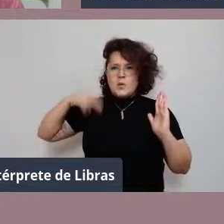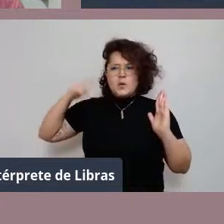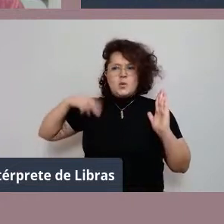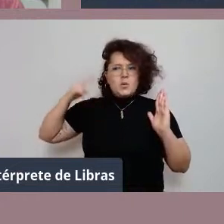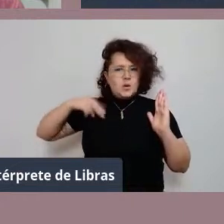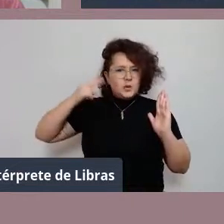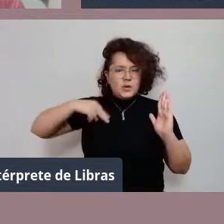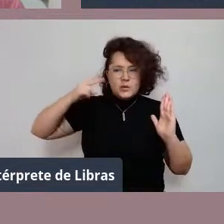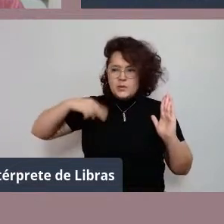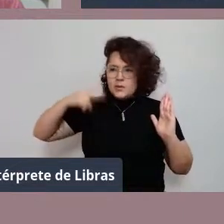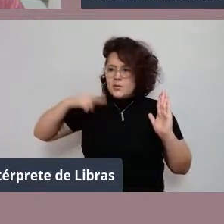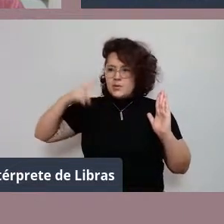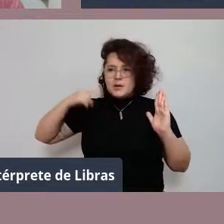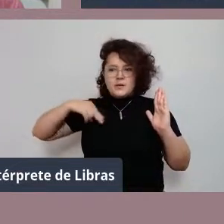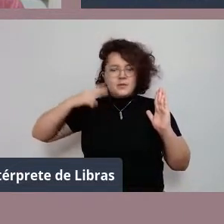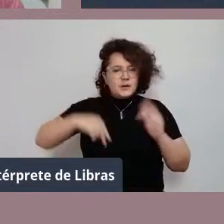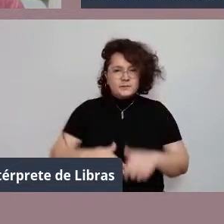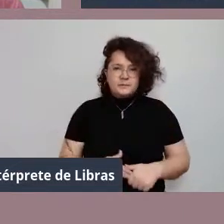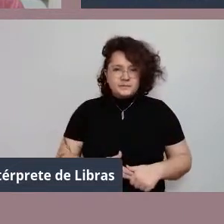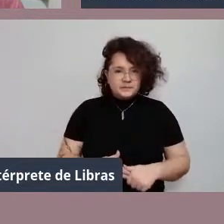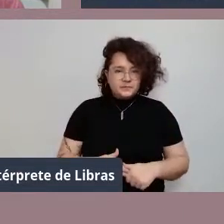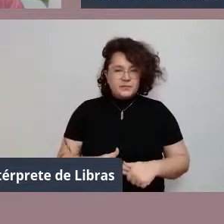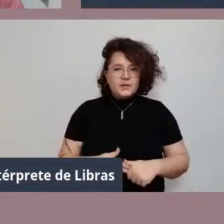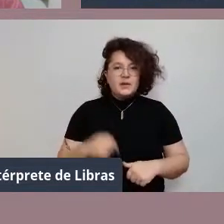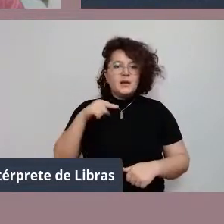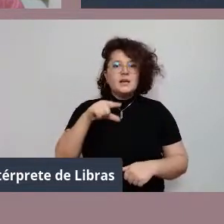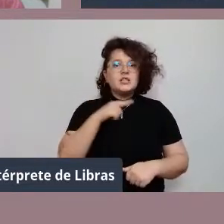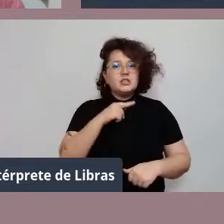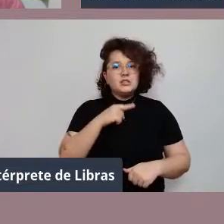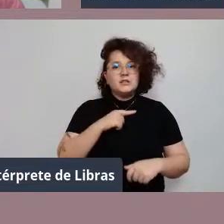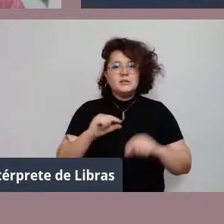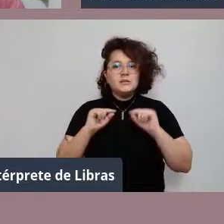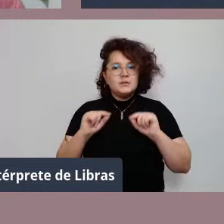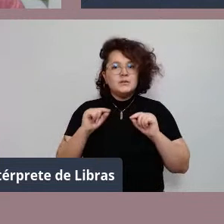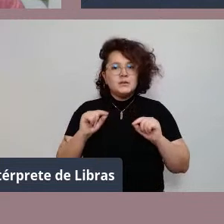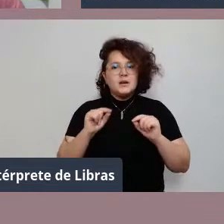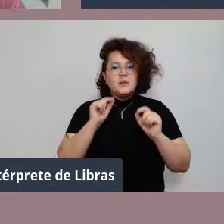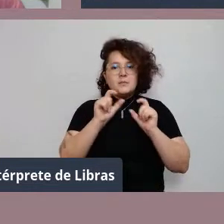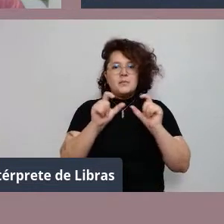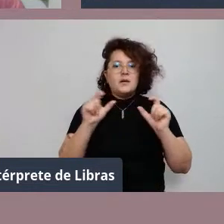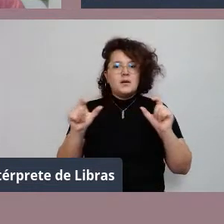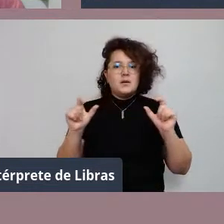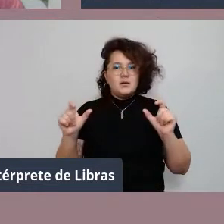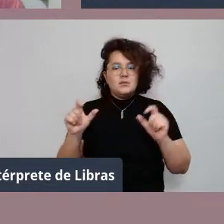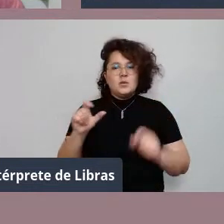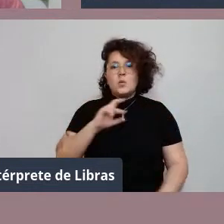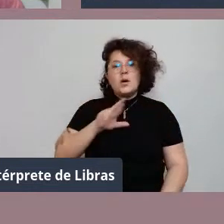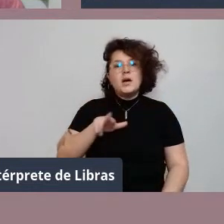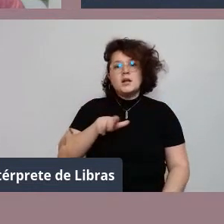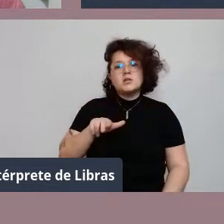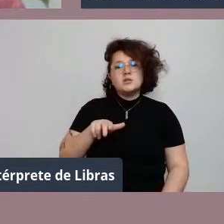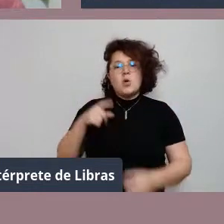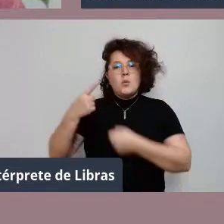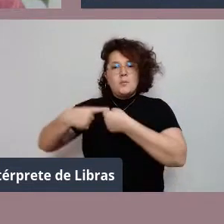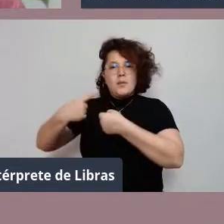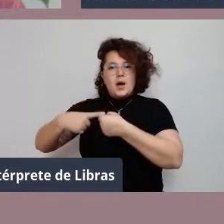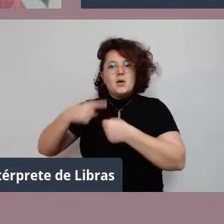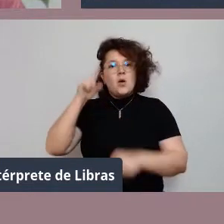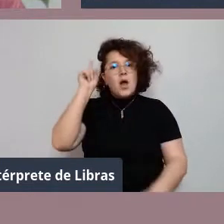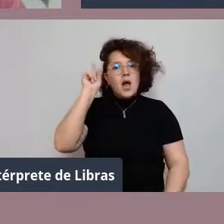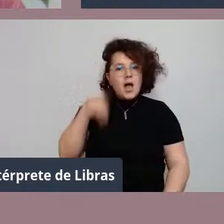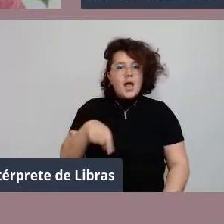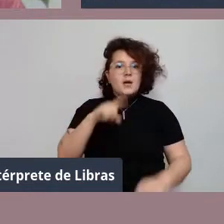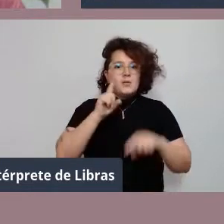era lido, ou essa polissemia que a palavra pode ter, não era mais um bairro, era um material lido, era